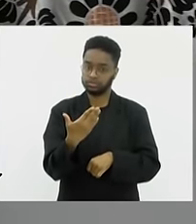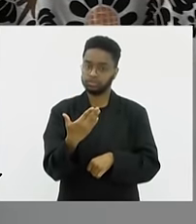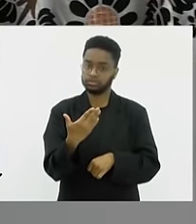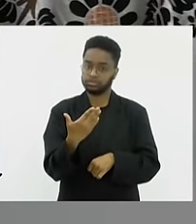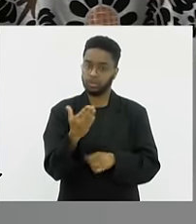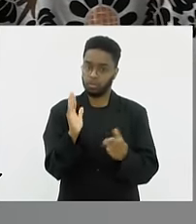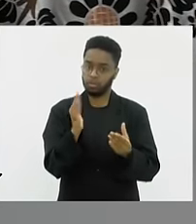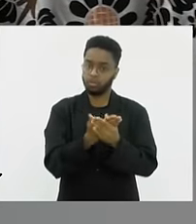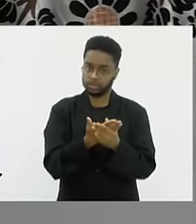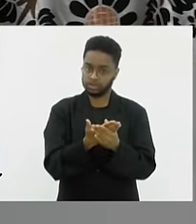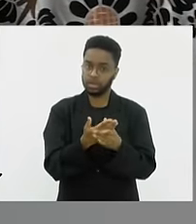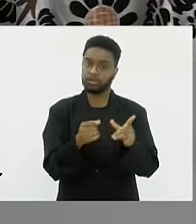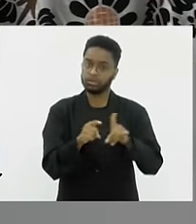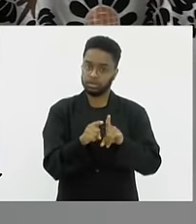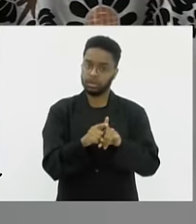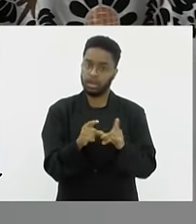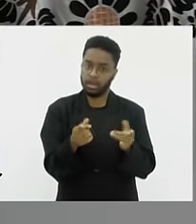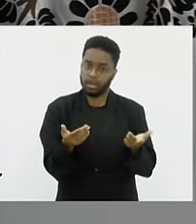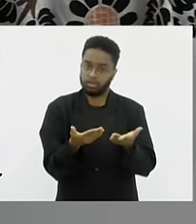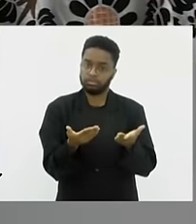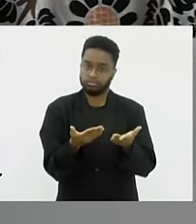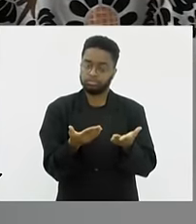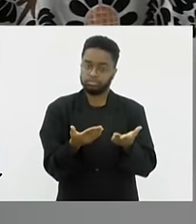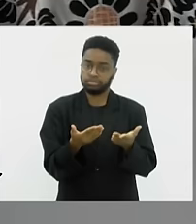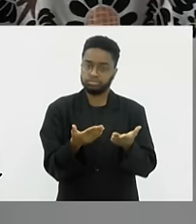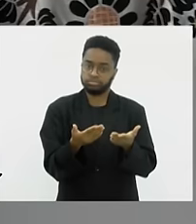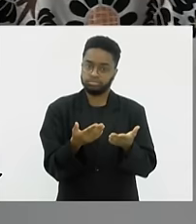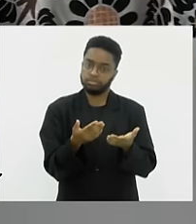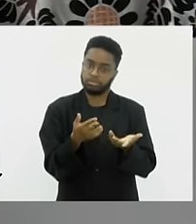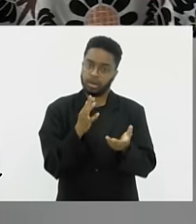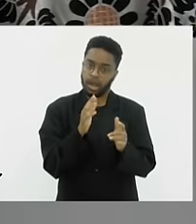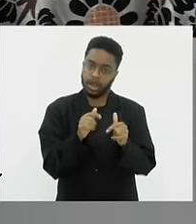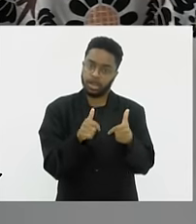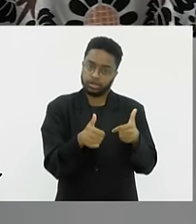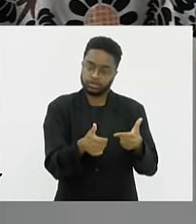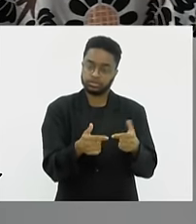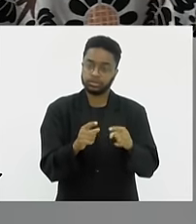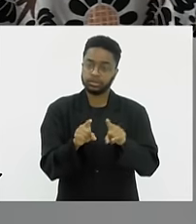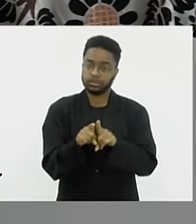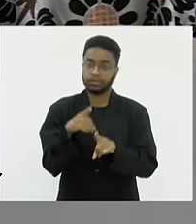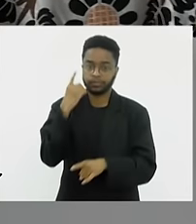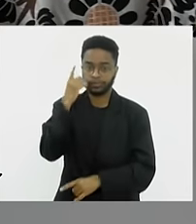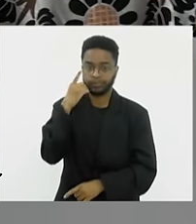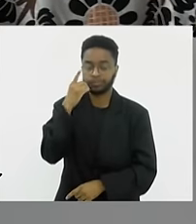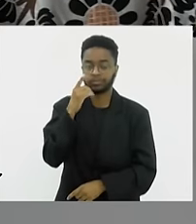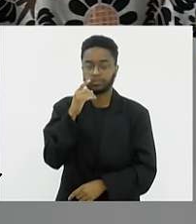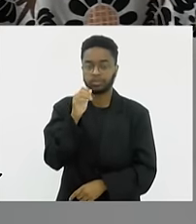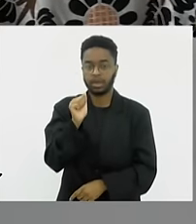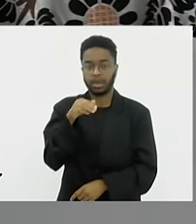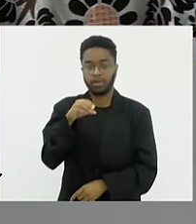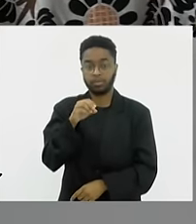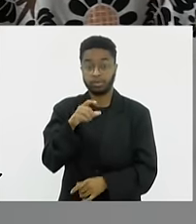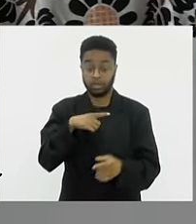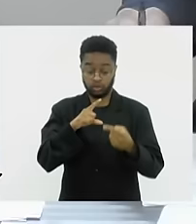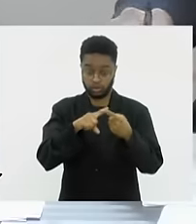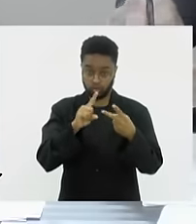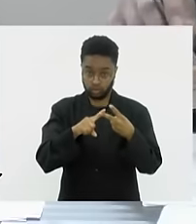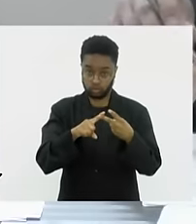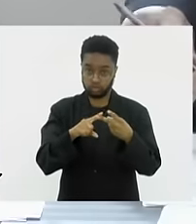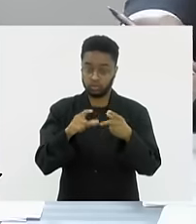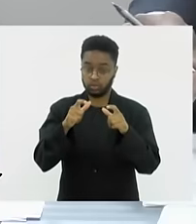o processo e ele está respondendo. O deputado Rodrigo Amorim encaminhou uma denúncia. Foram dois episódios, um em Cachoeiras de